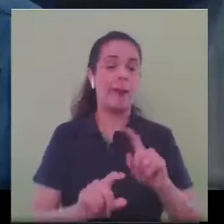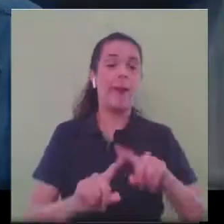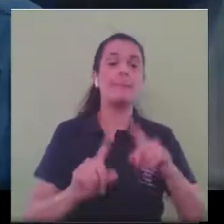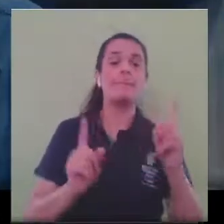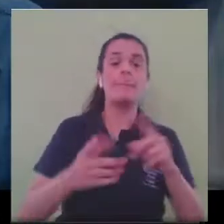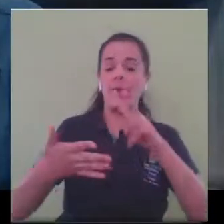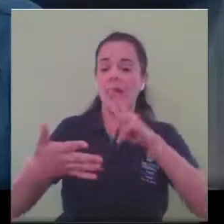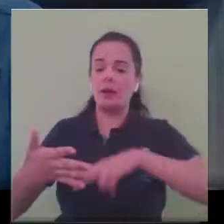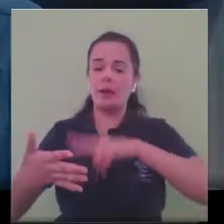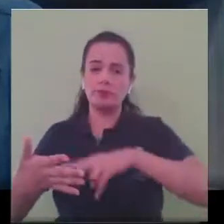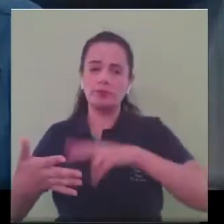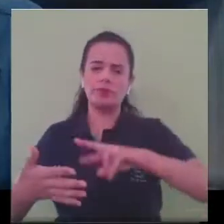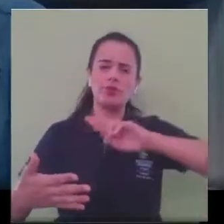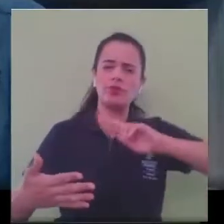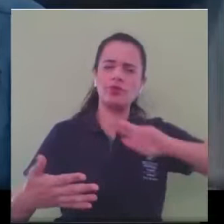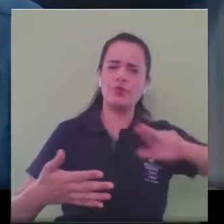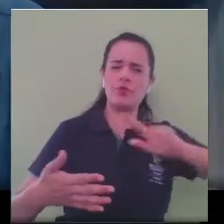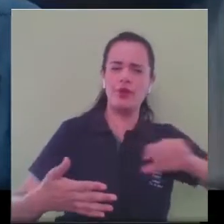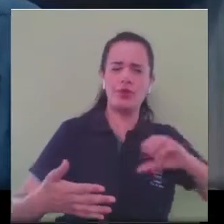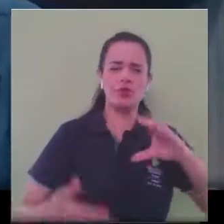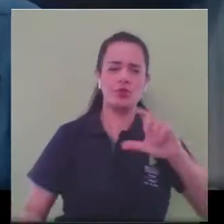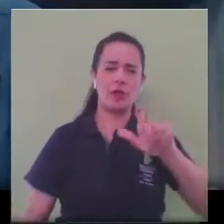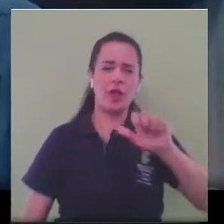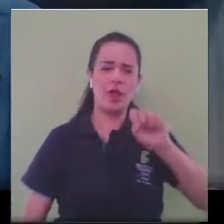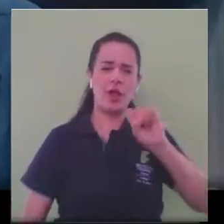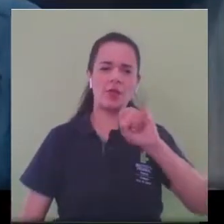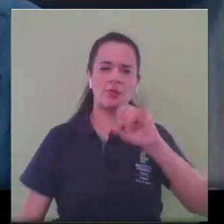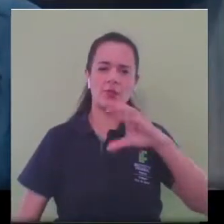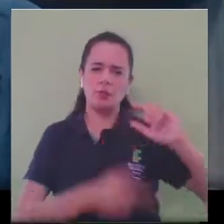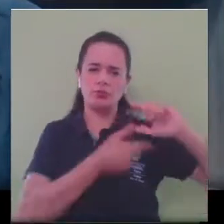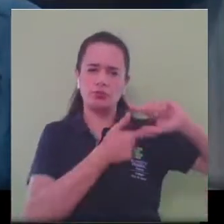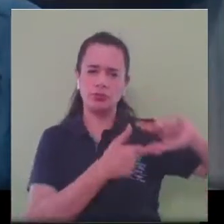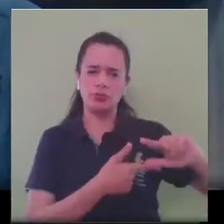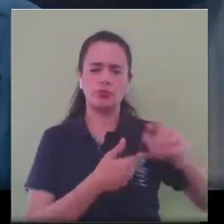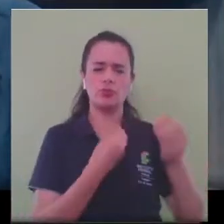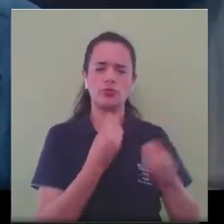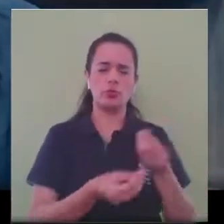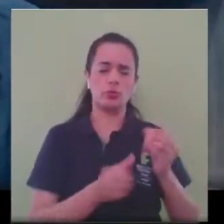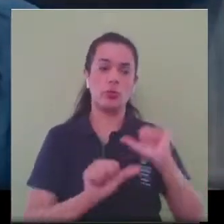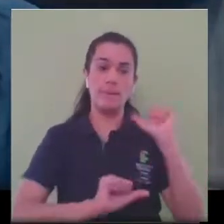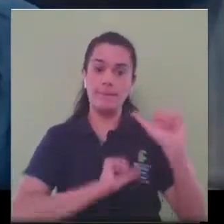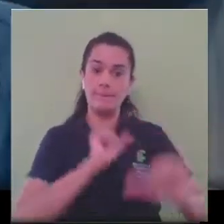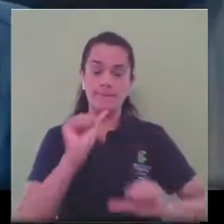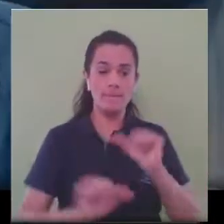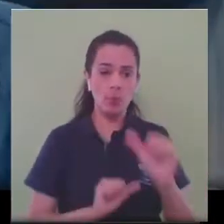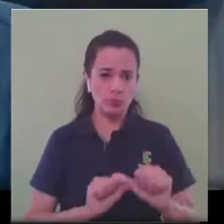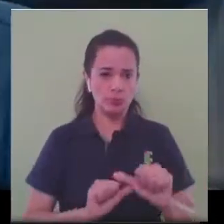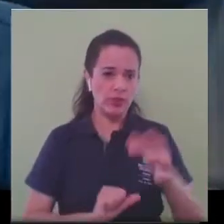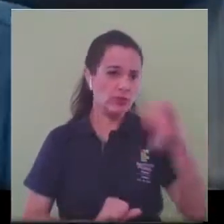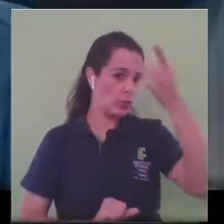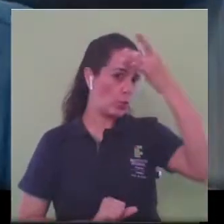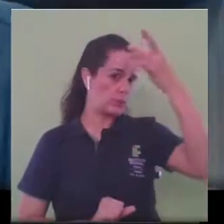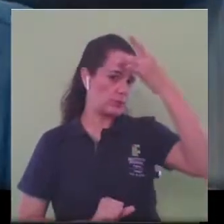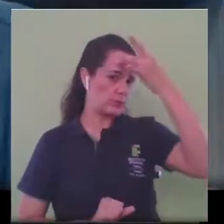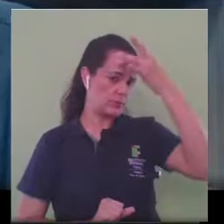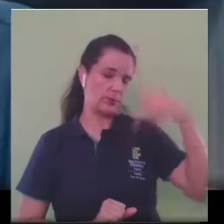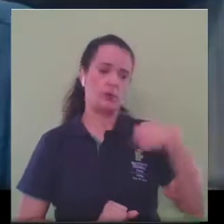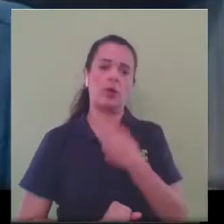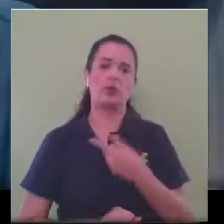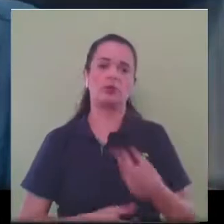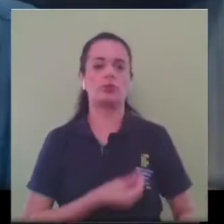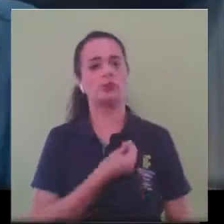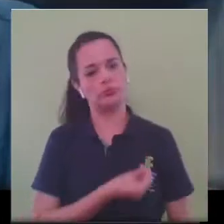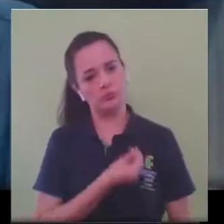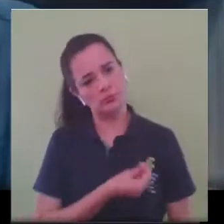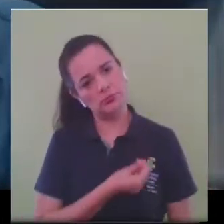uma obra clássica, que já é uma leitura um pouco diferente, ela muda sua concepção, ela muda sua forma de vida. Né? Então,